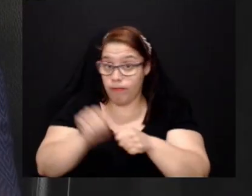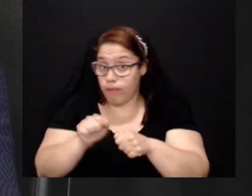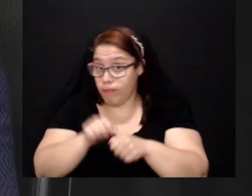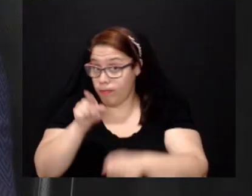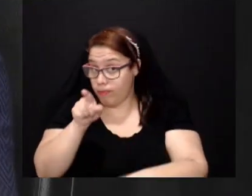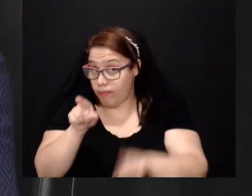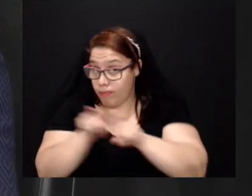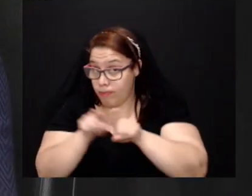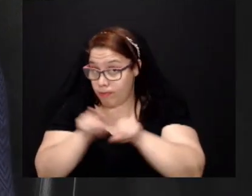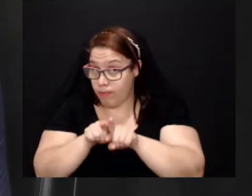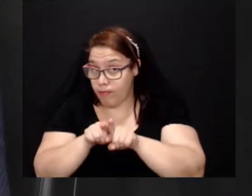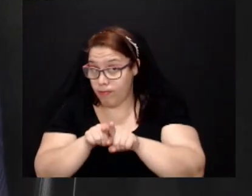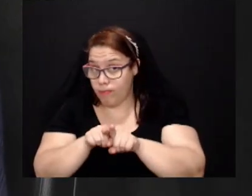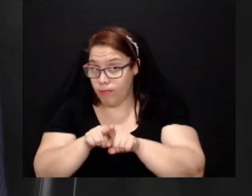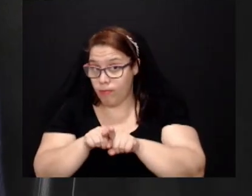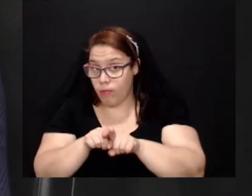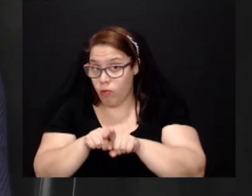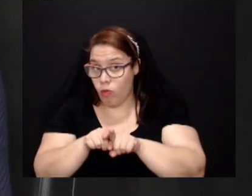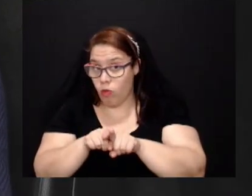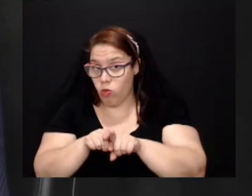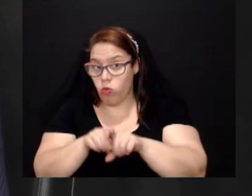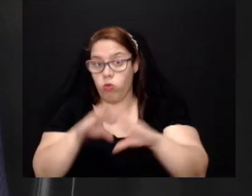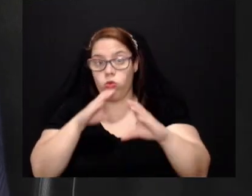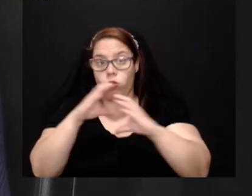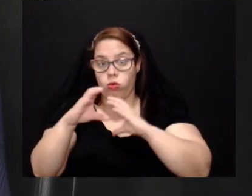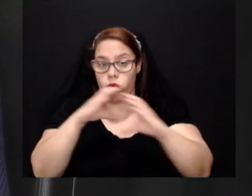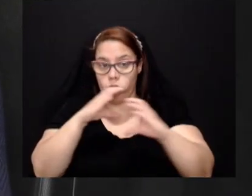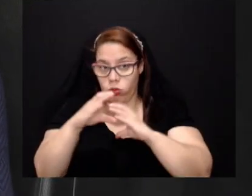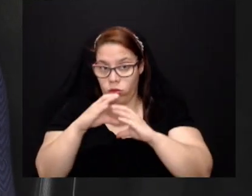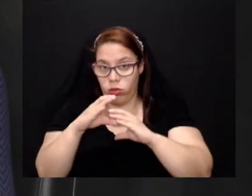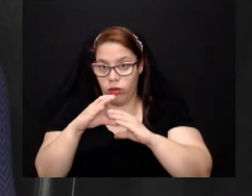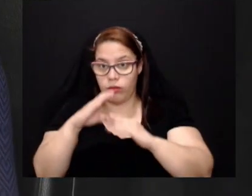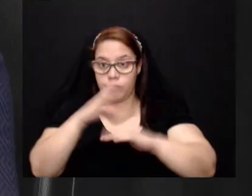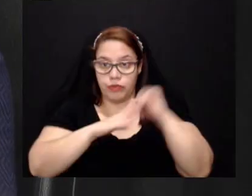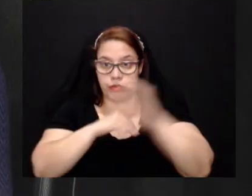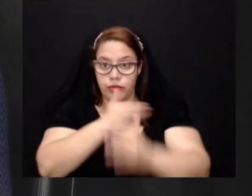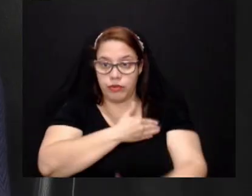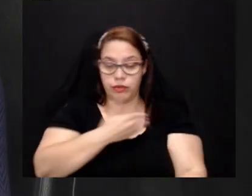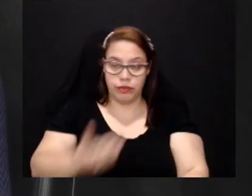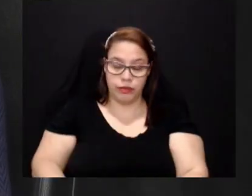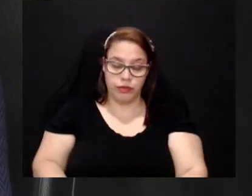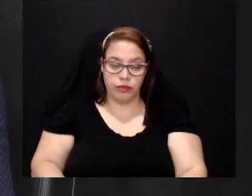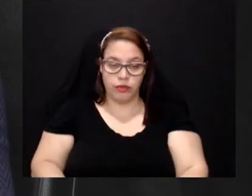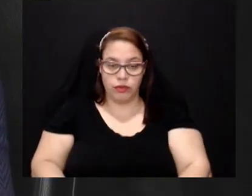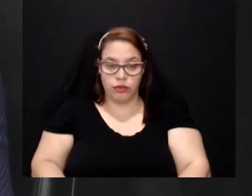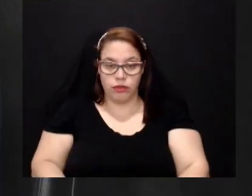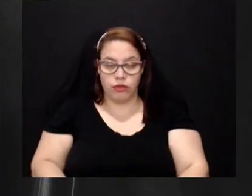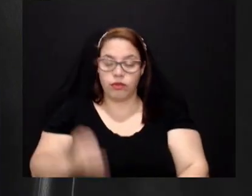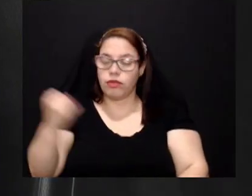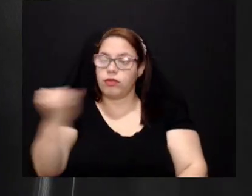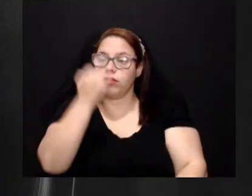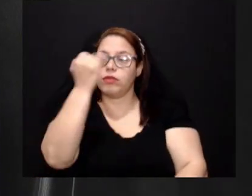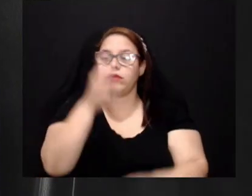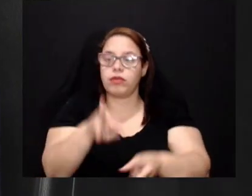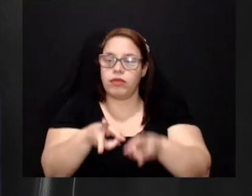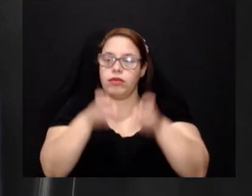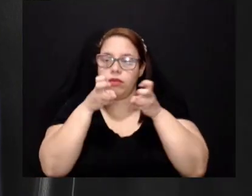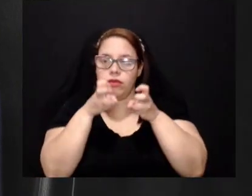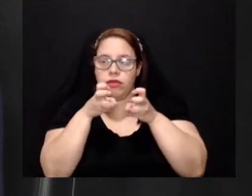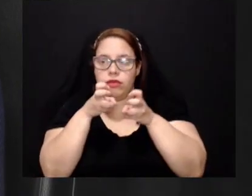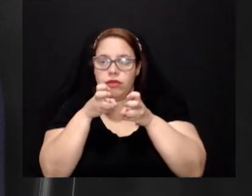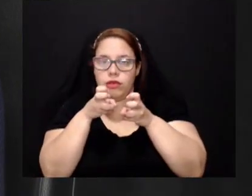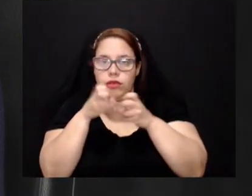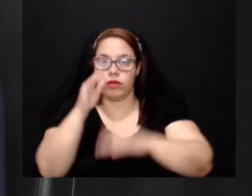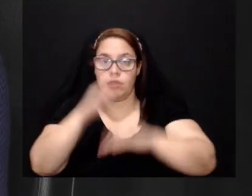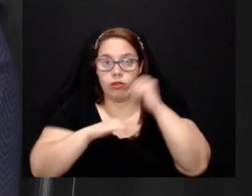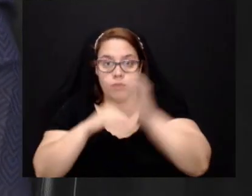que na questão da comunicação e do serviço público, em geral, é muito importante a gente perceber que o serviço público ele tem